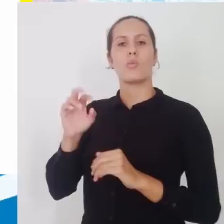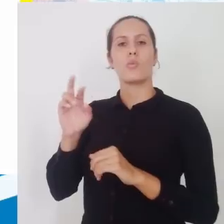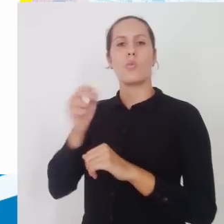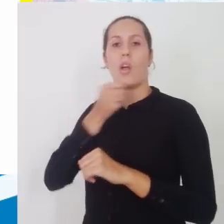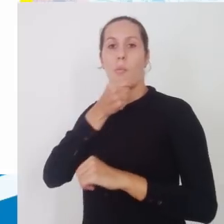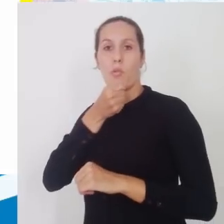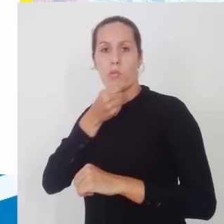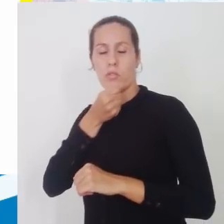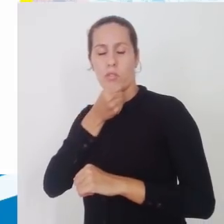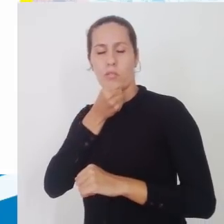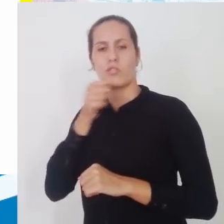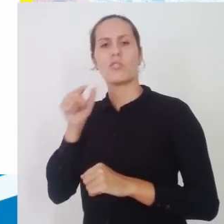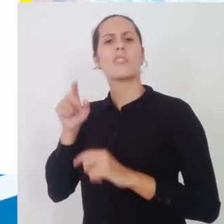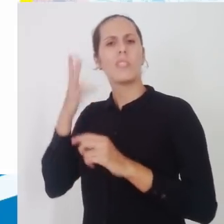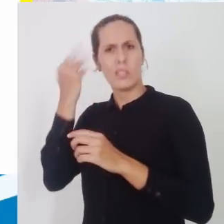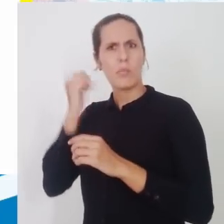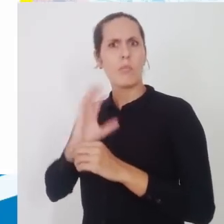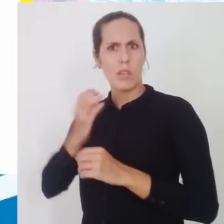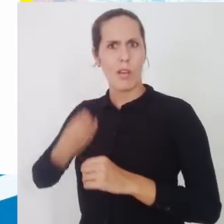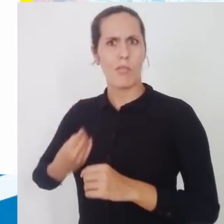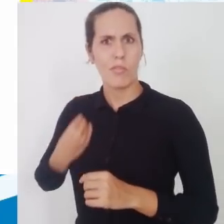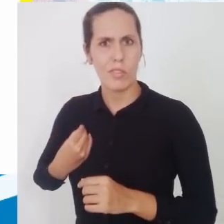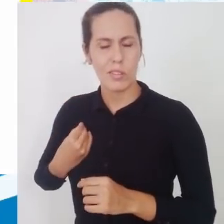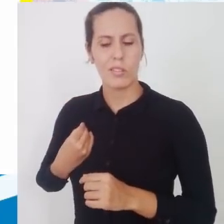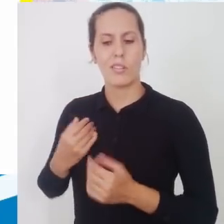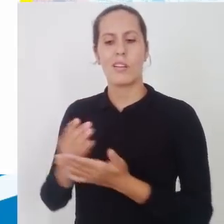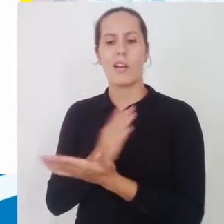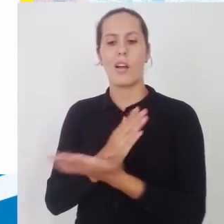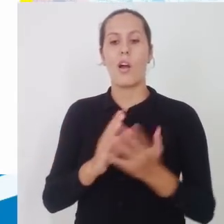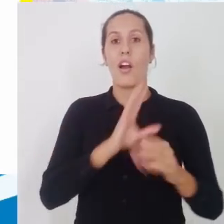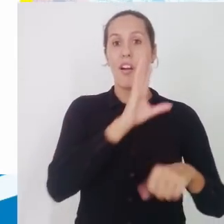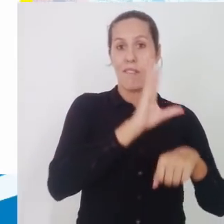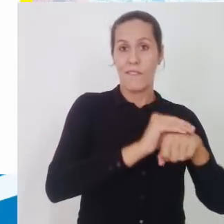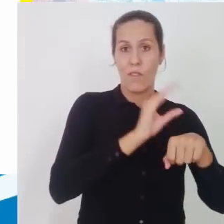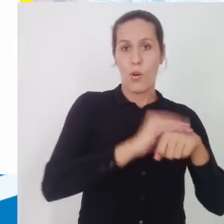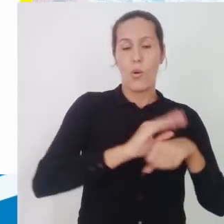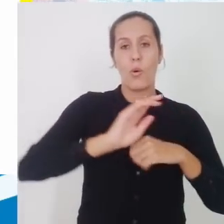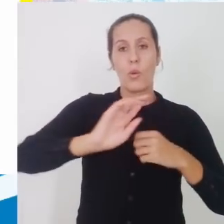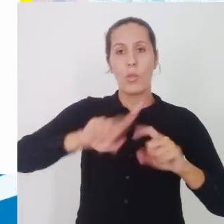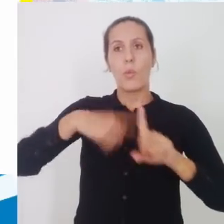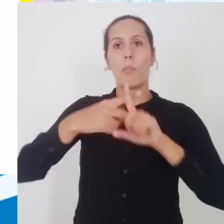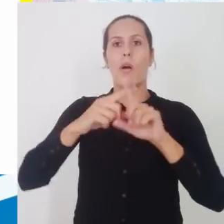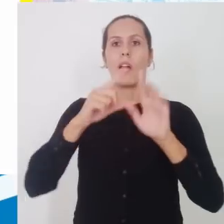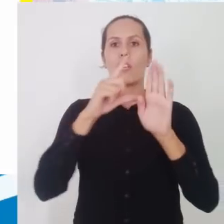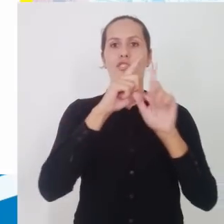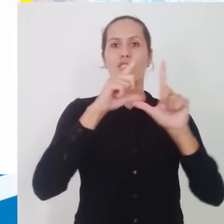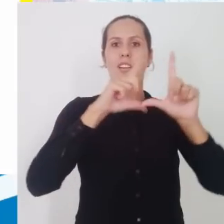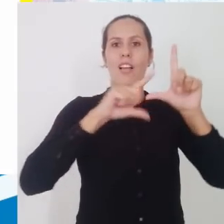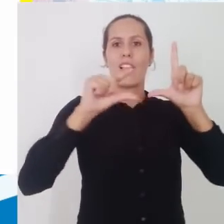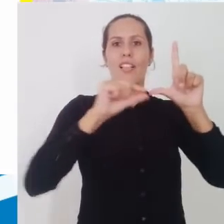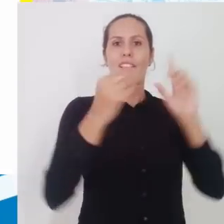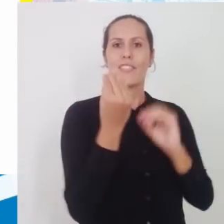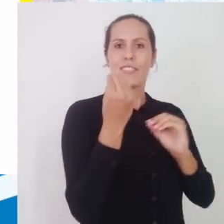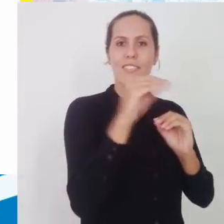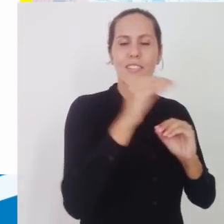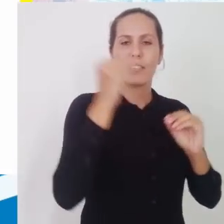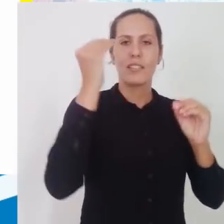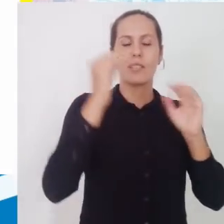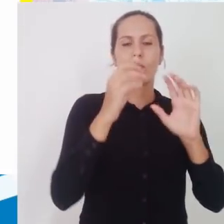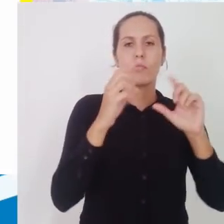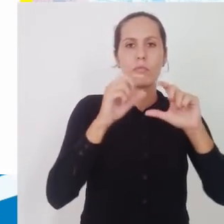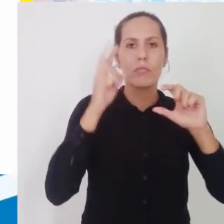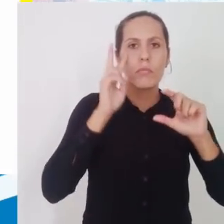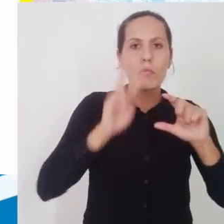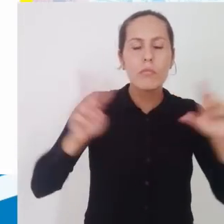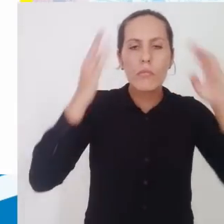dá aula para 10 alunos. Em suas aulas, ele explica a diferença entre pichar e grafitar e mostra que a arte